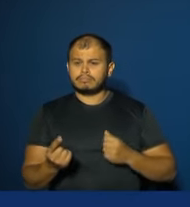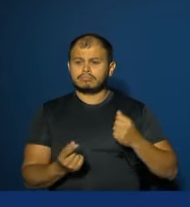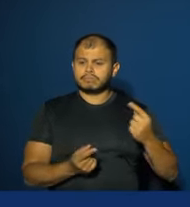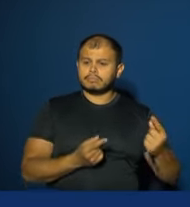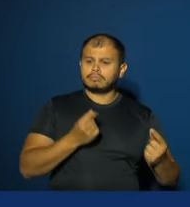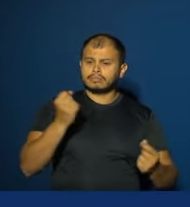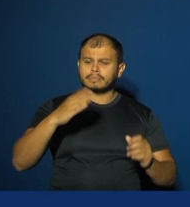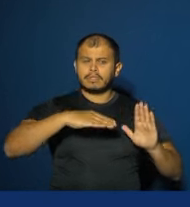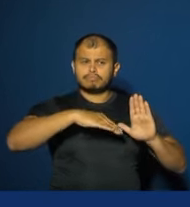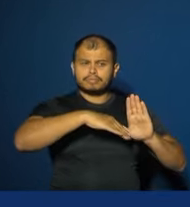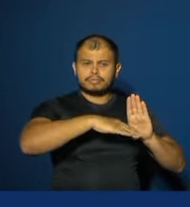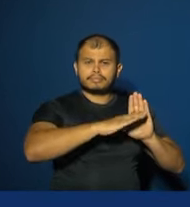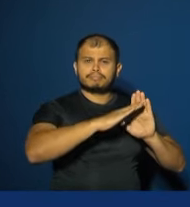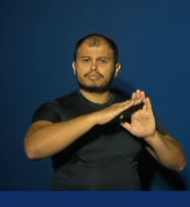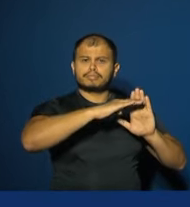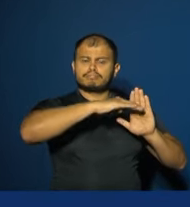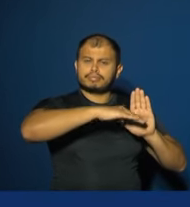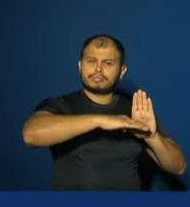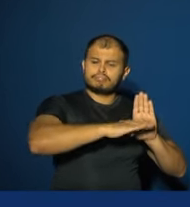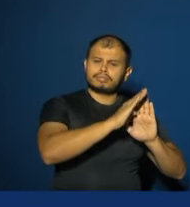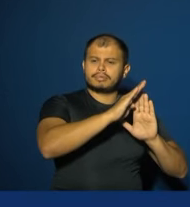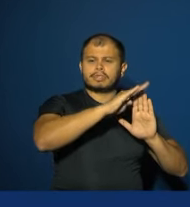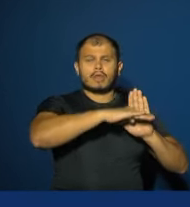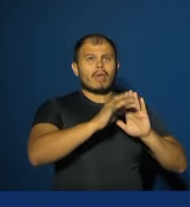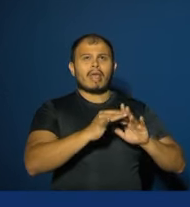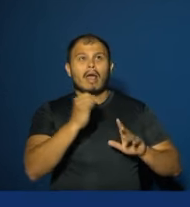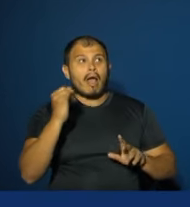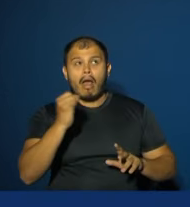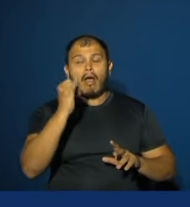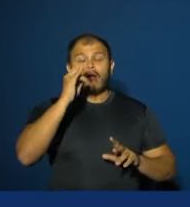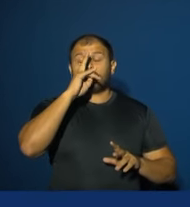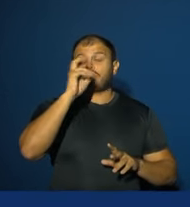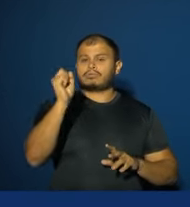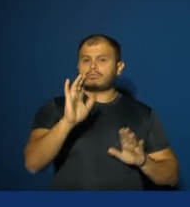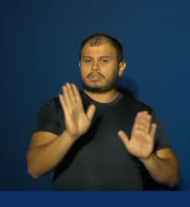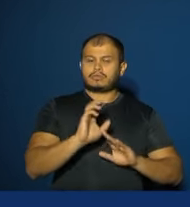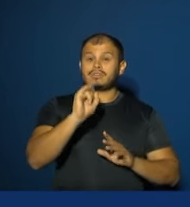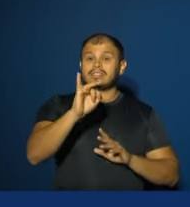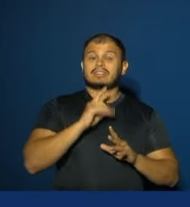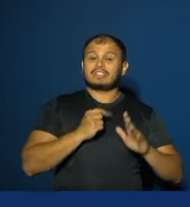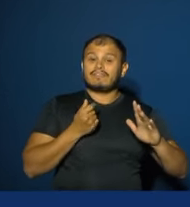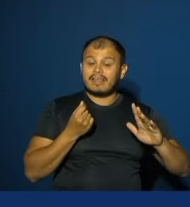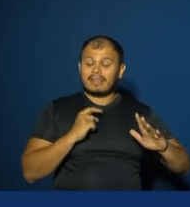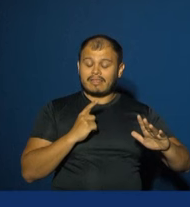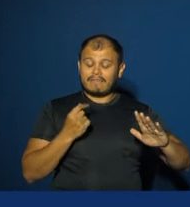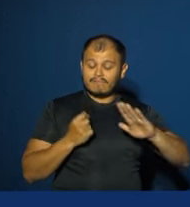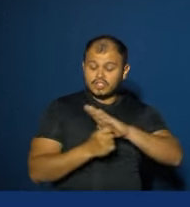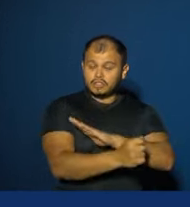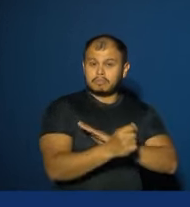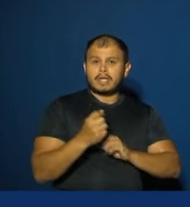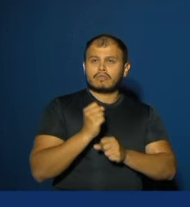são pouco relevantes para quem olha e para quem faz investimento de 20, de 30 anos no país.